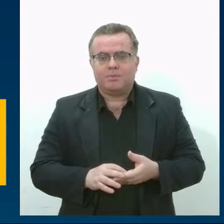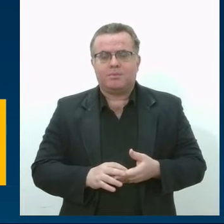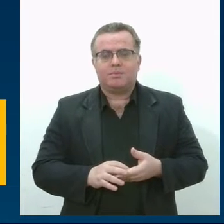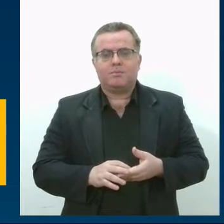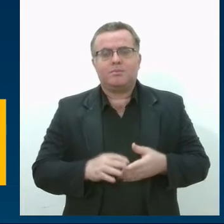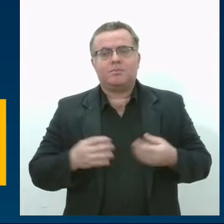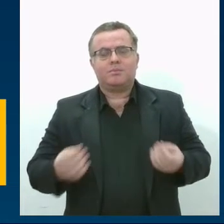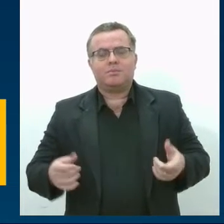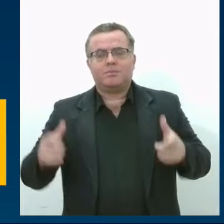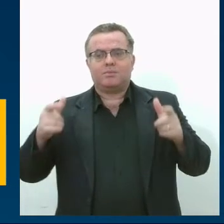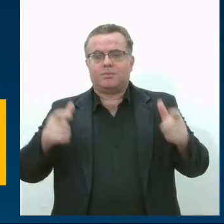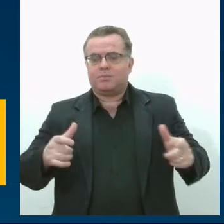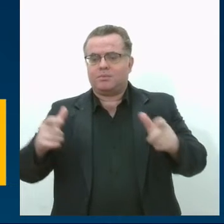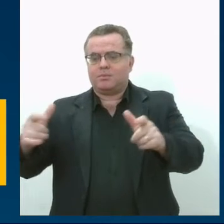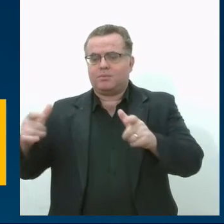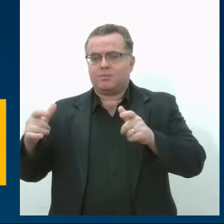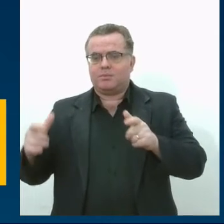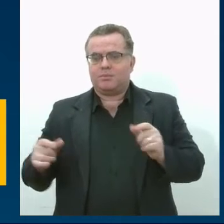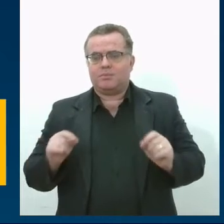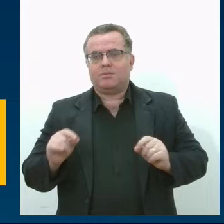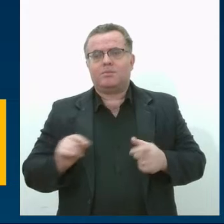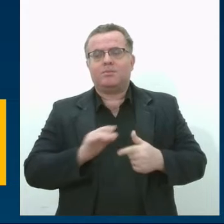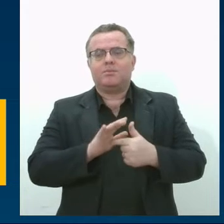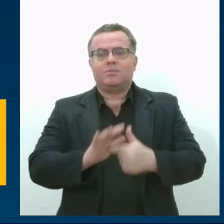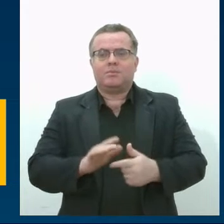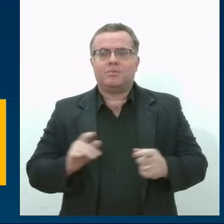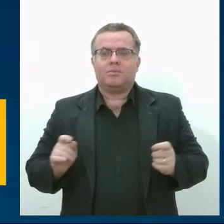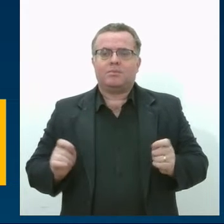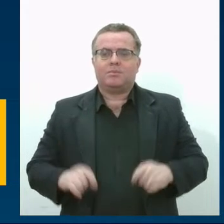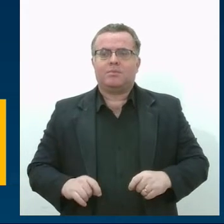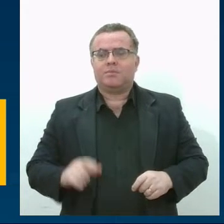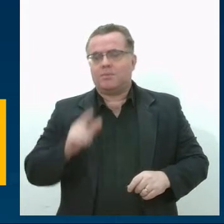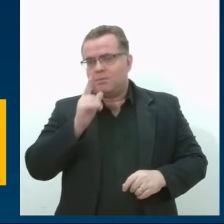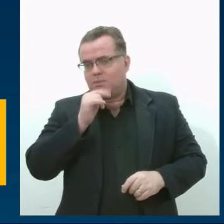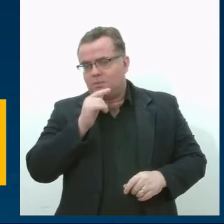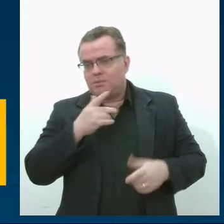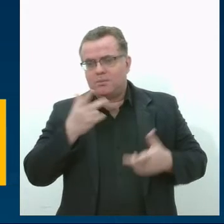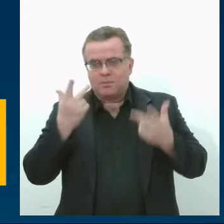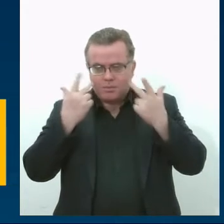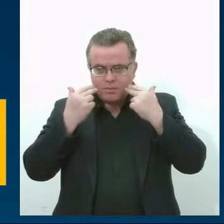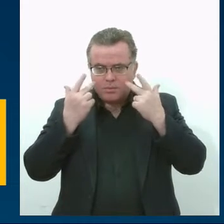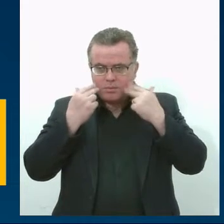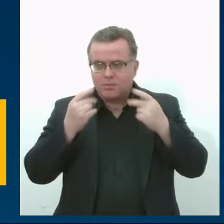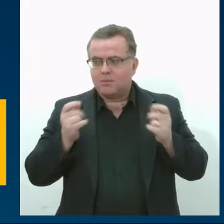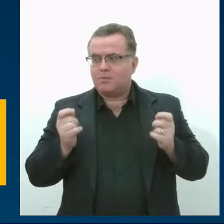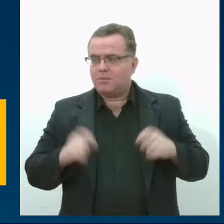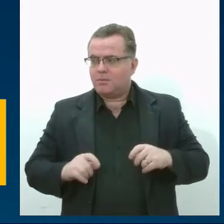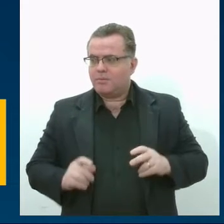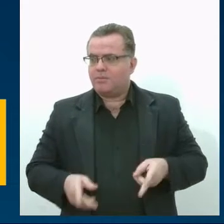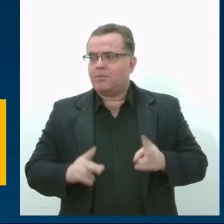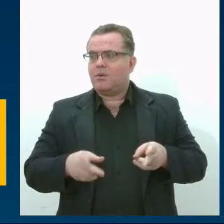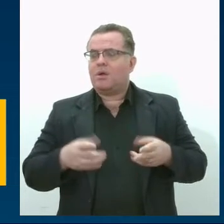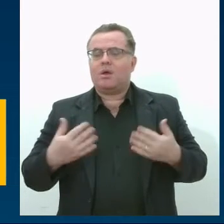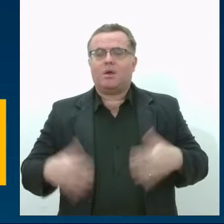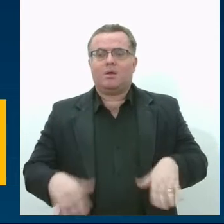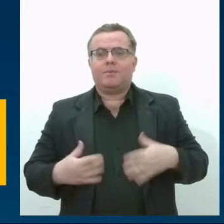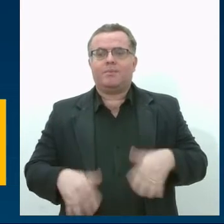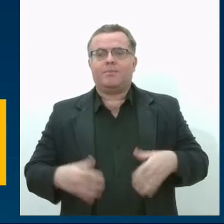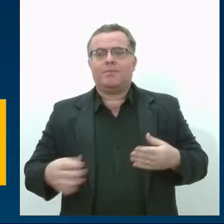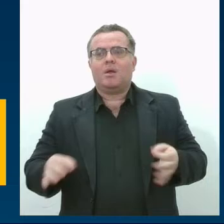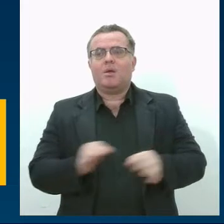né? São depósitos que as pessoas armazenam água, deixam esse depósito destampado, e aí,